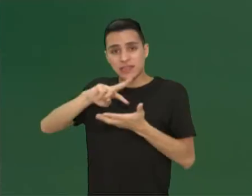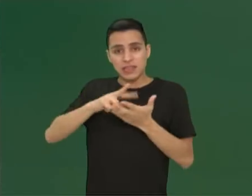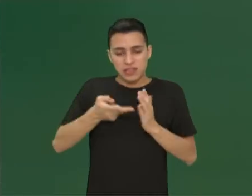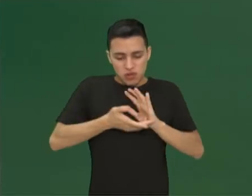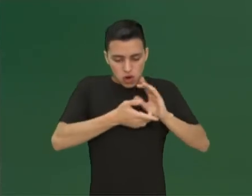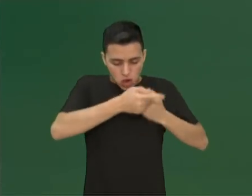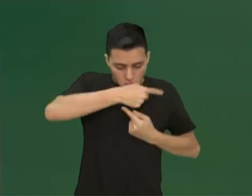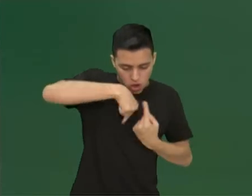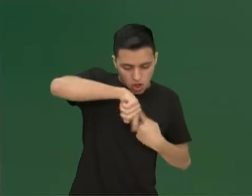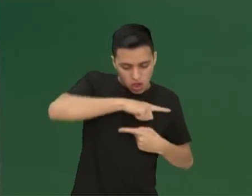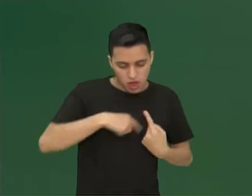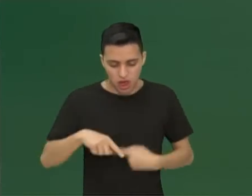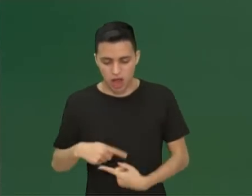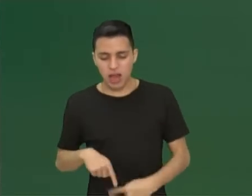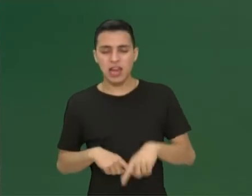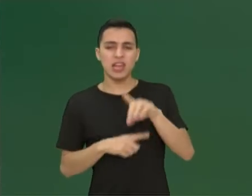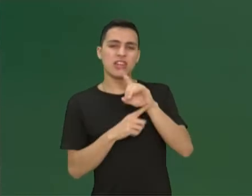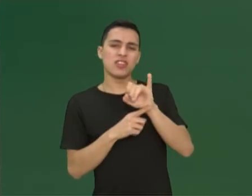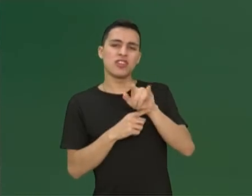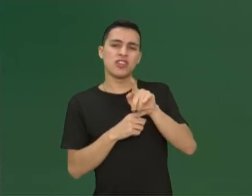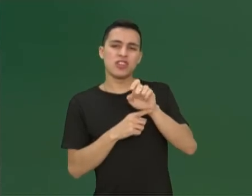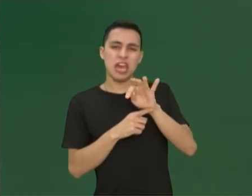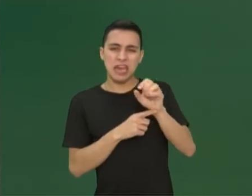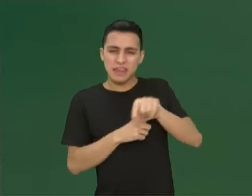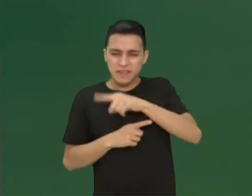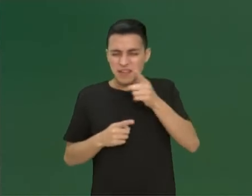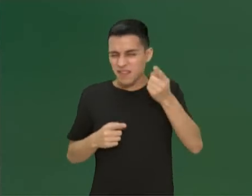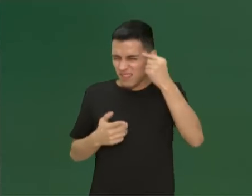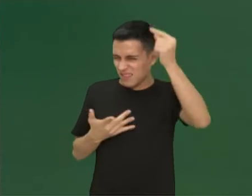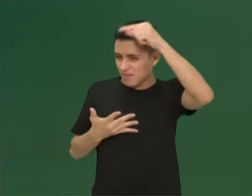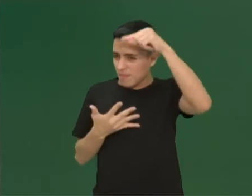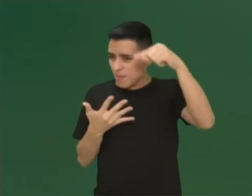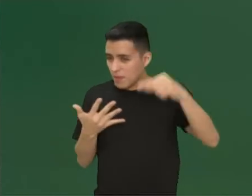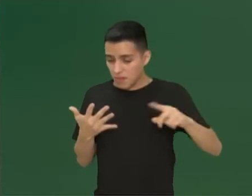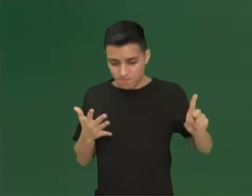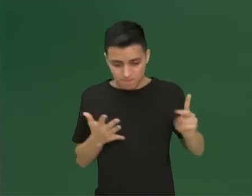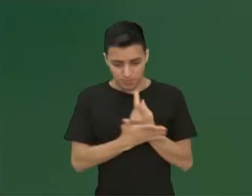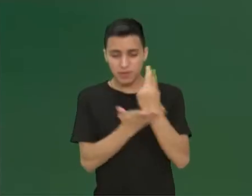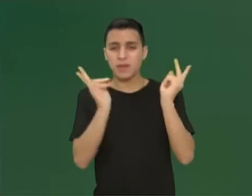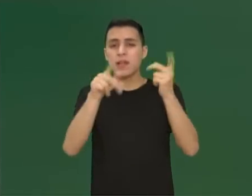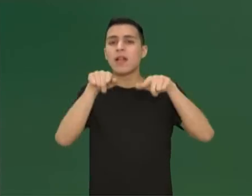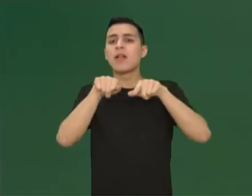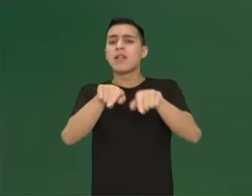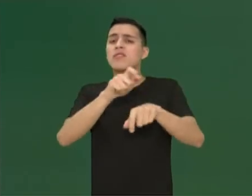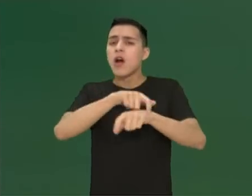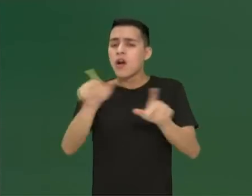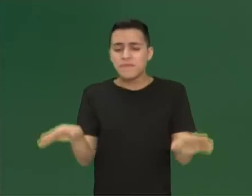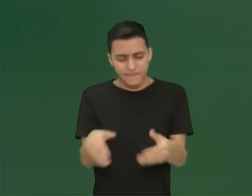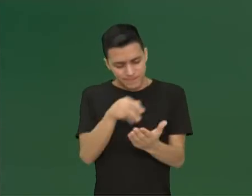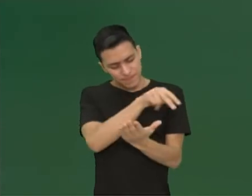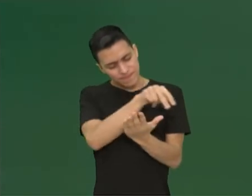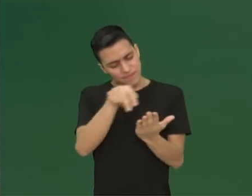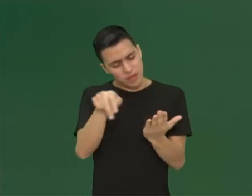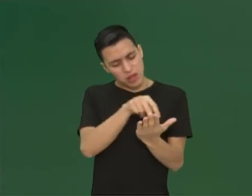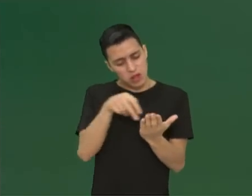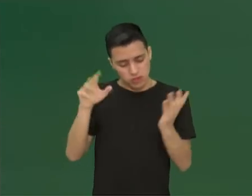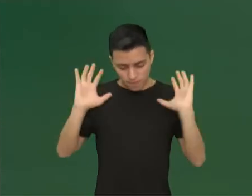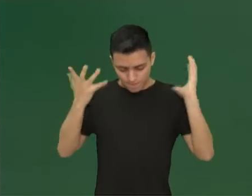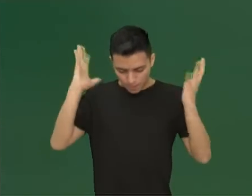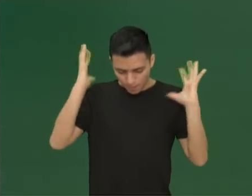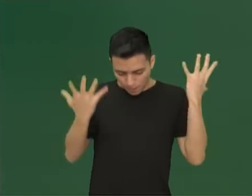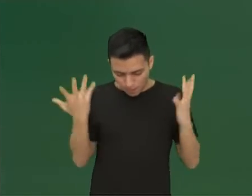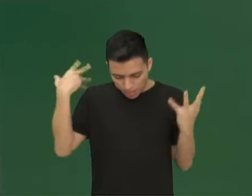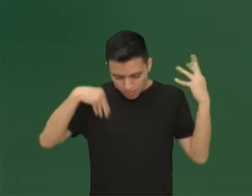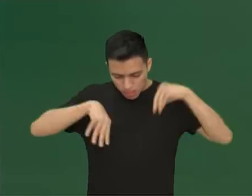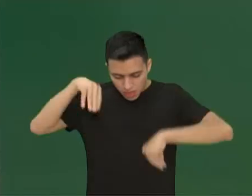a digestão. Então, olha quanta coisa está acontecendo enquanto ele está lendo o livro. E por último, se